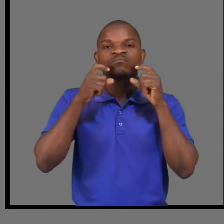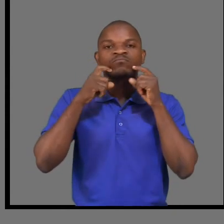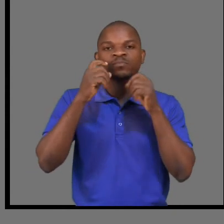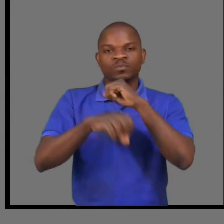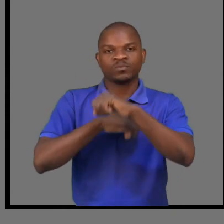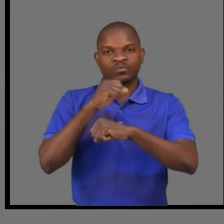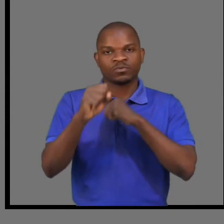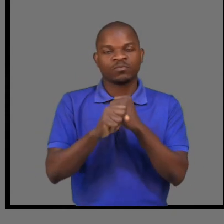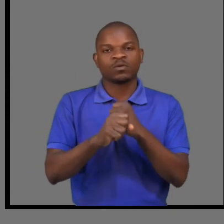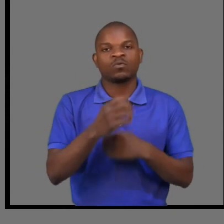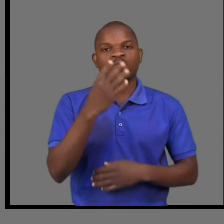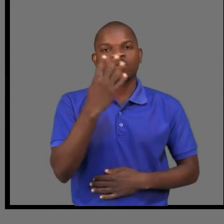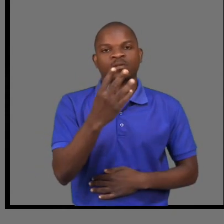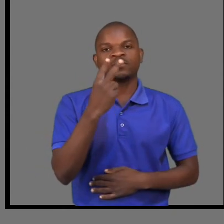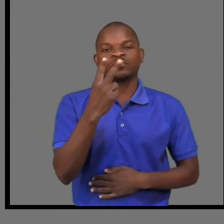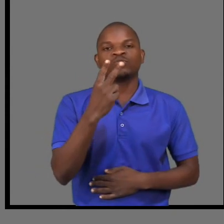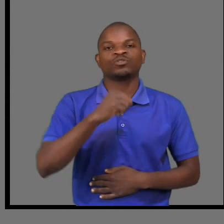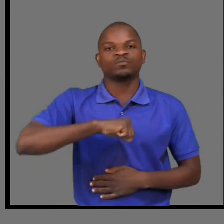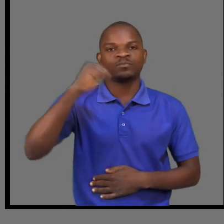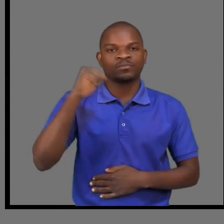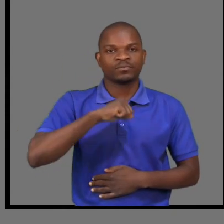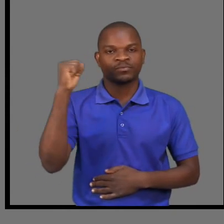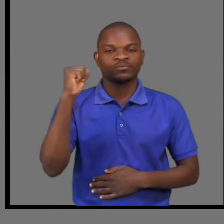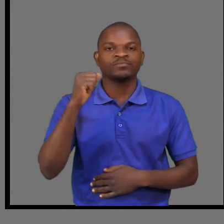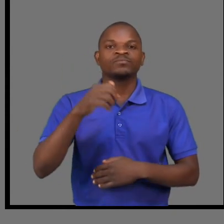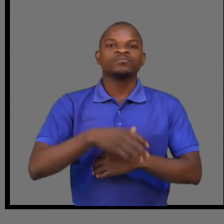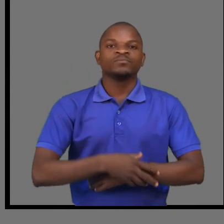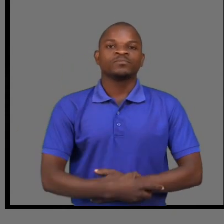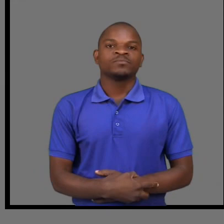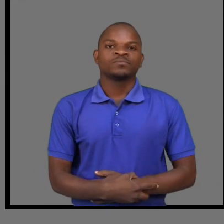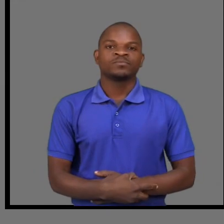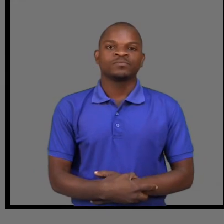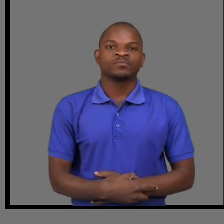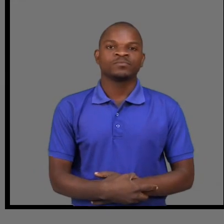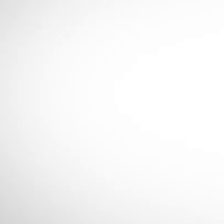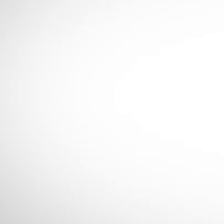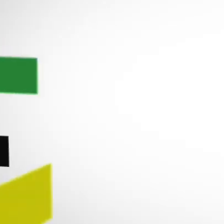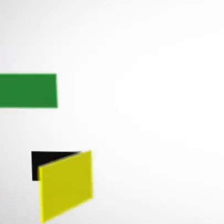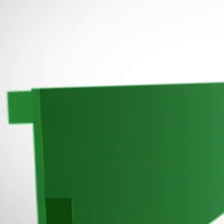2019 com 42 pontos.